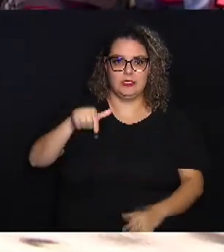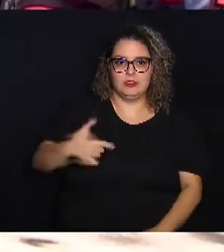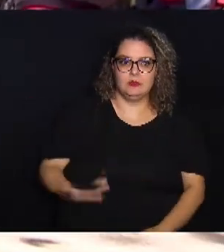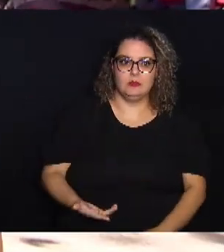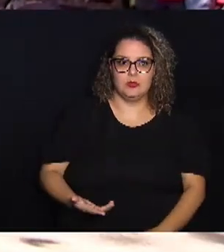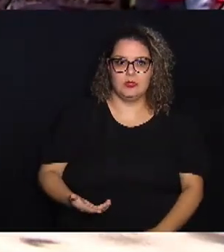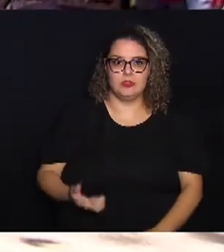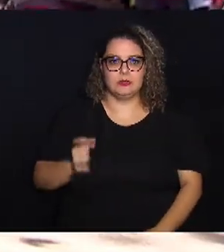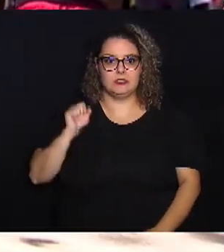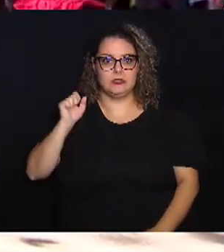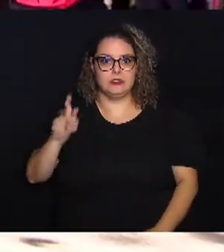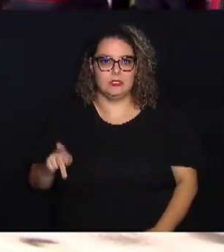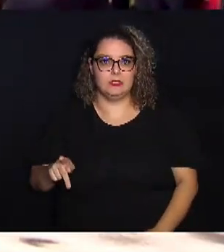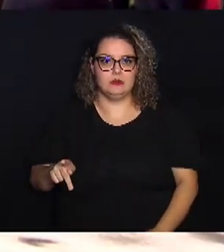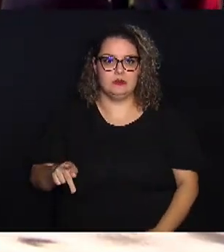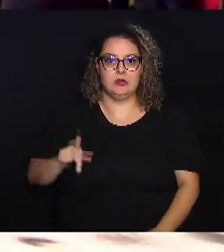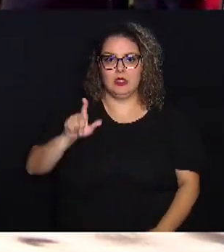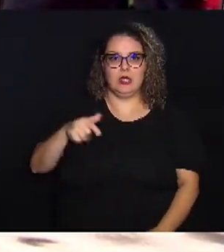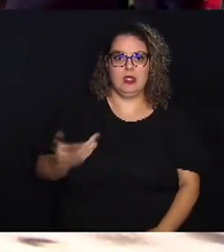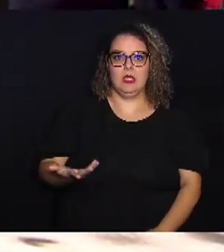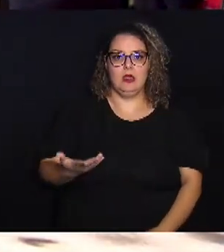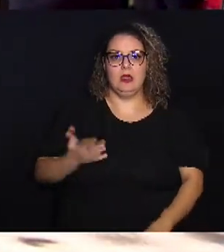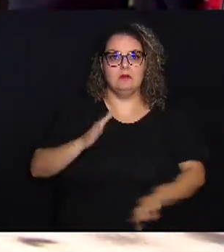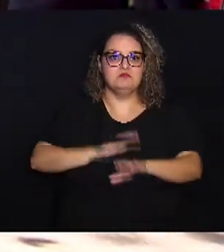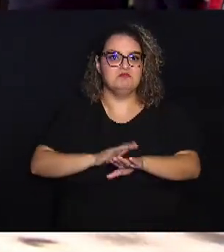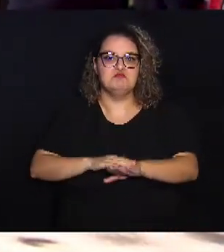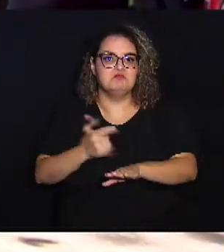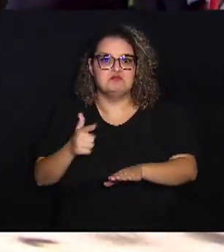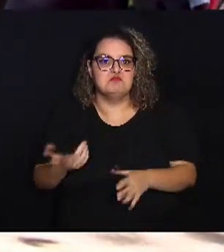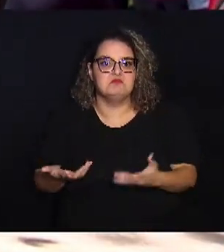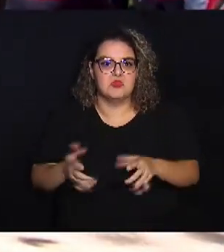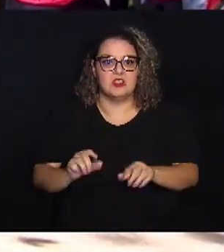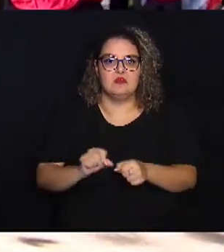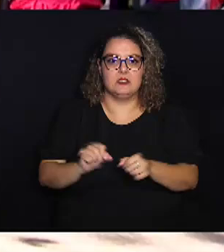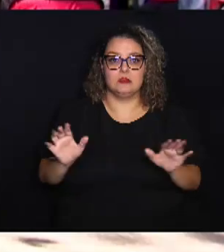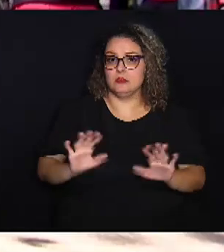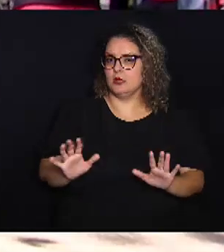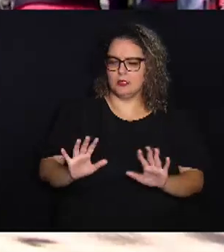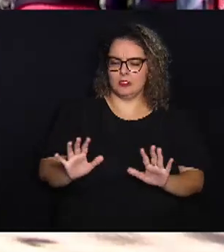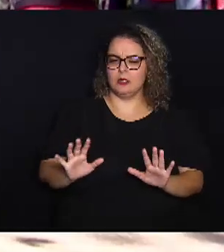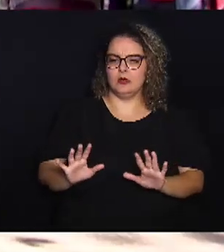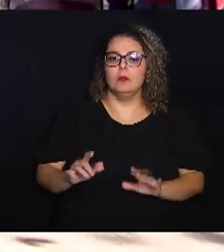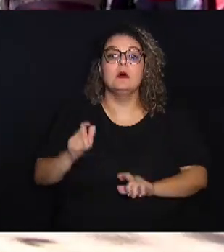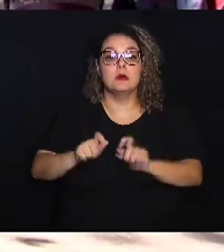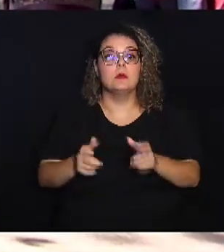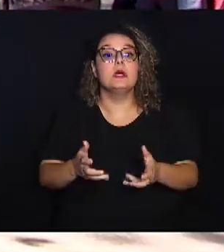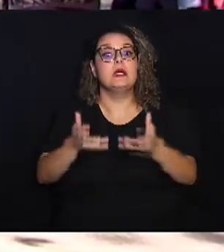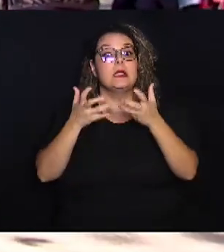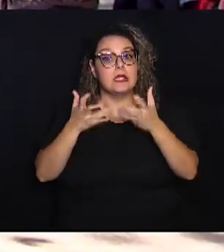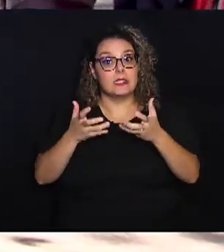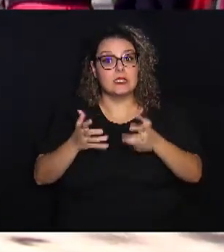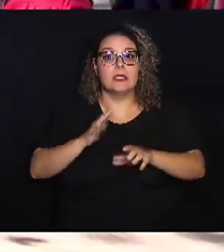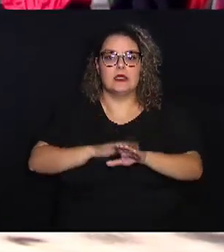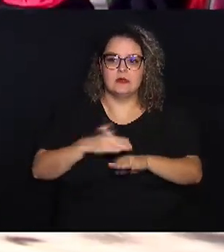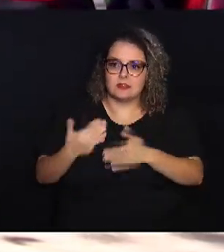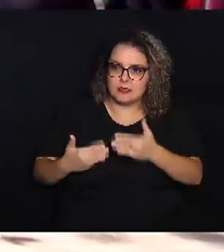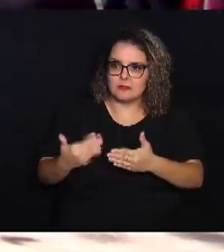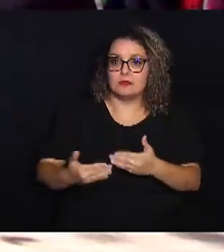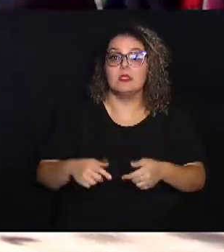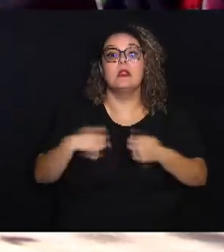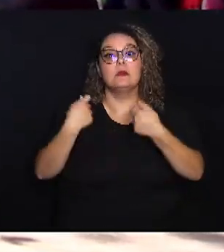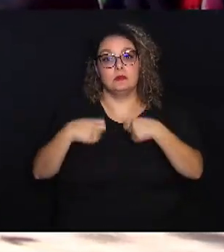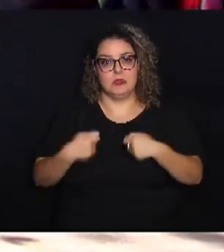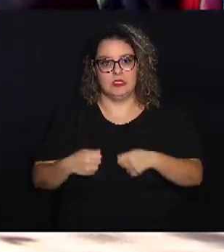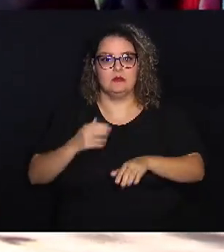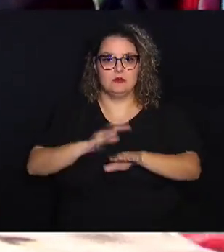uma pessoa sem atividade, que não quer fazer mais nada. Não, muito pelo contrário, essas pessoas querem se manter ativas, elas precisam